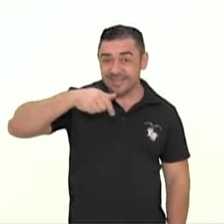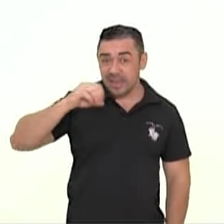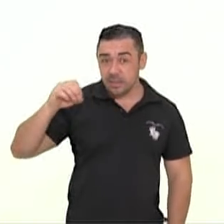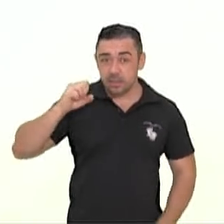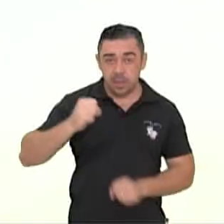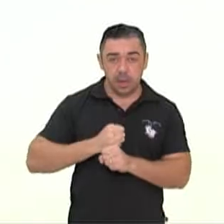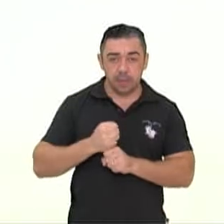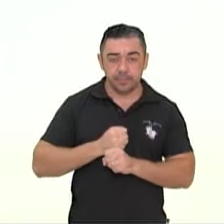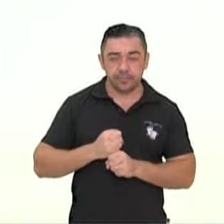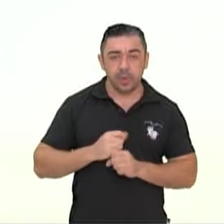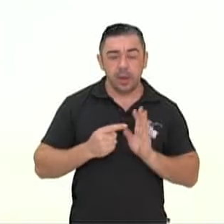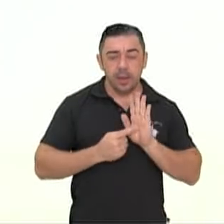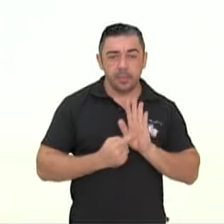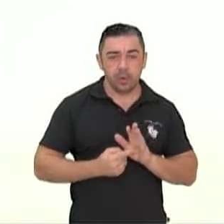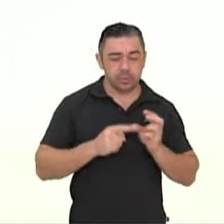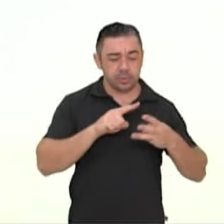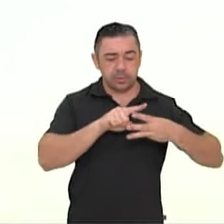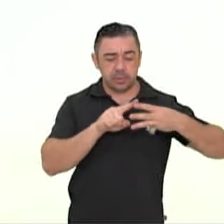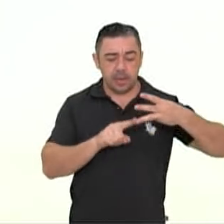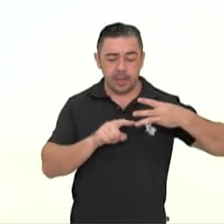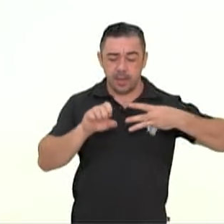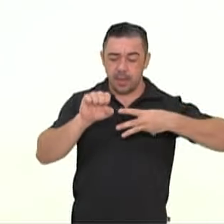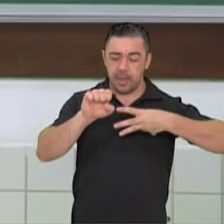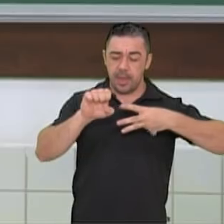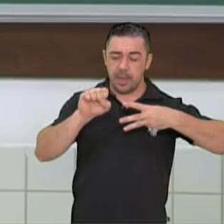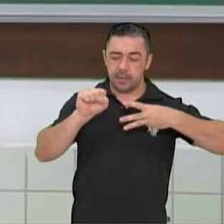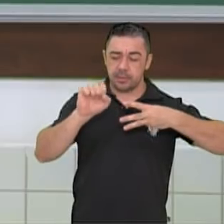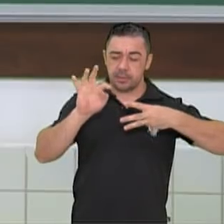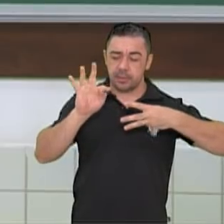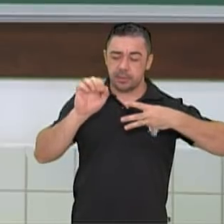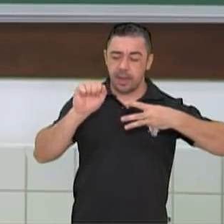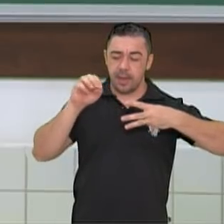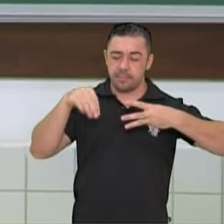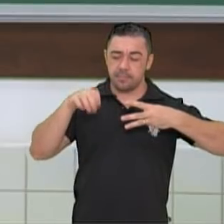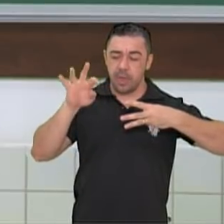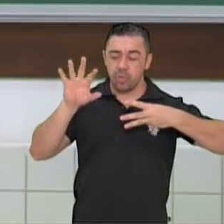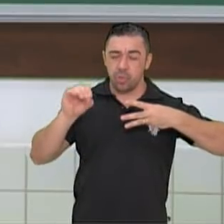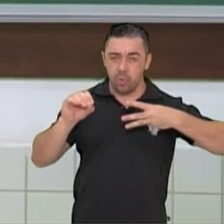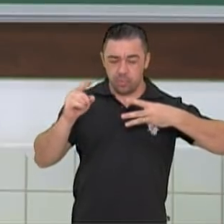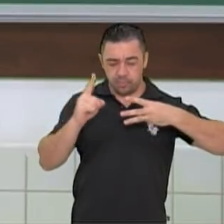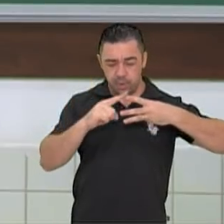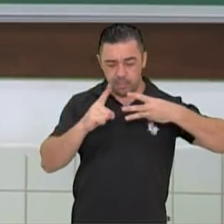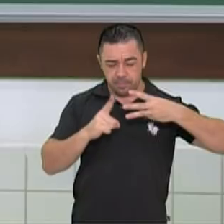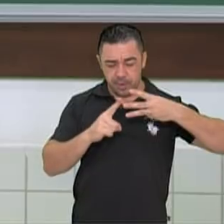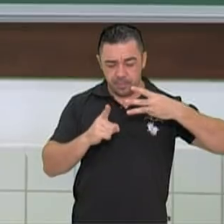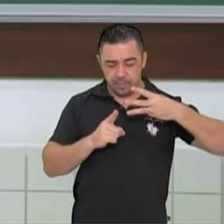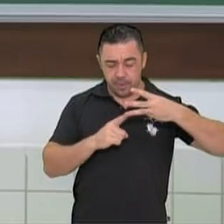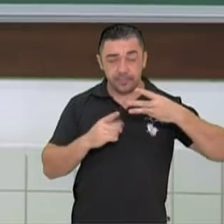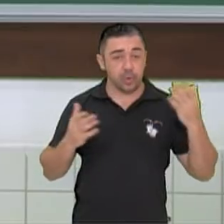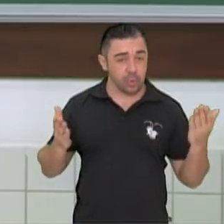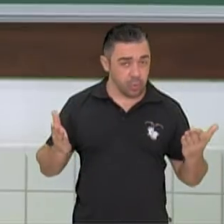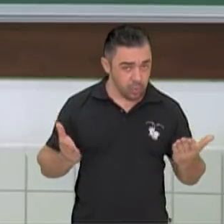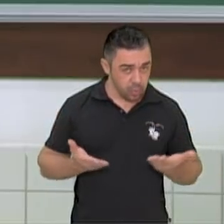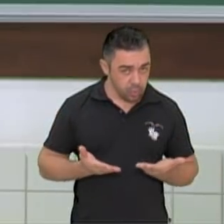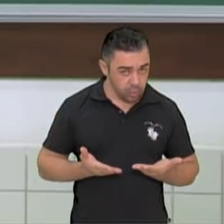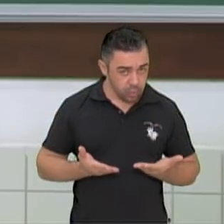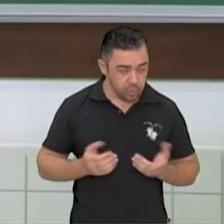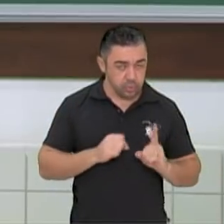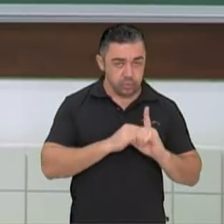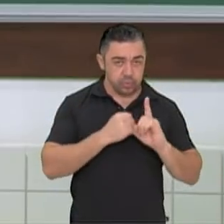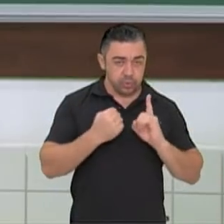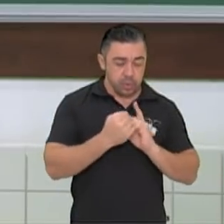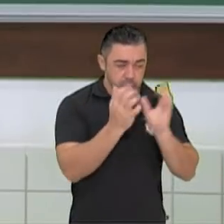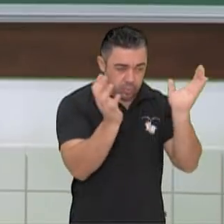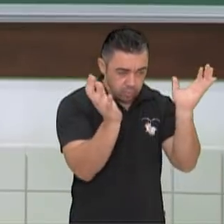estamentos. Pronto, professor. O que é um estamento? Então, assim, nós utilizamos que na sociedade hoje, que nós vivemos, é uma